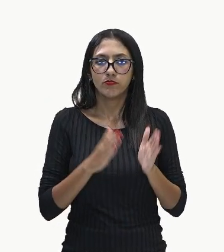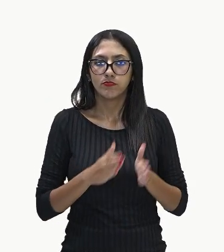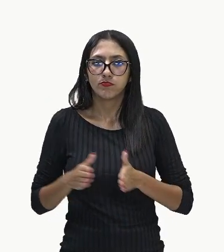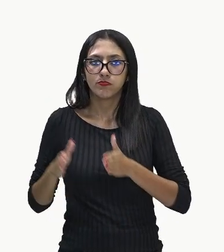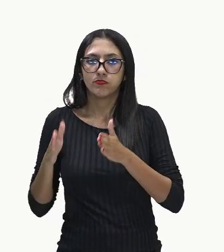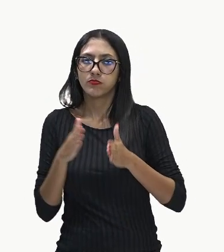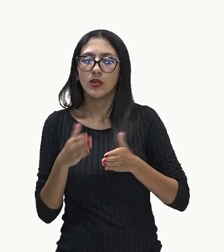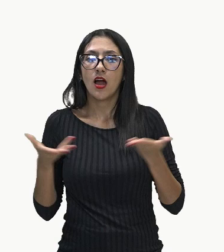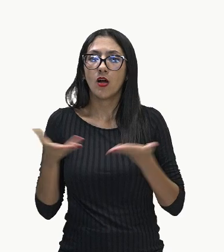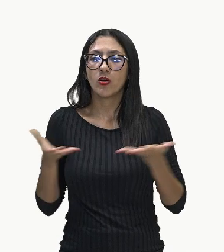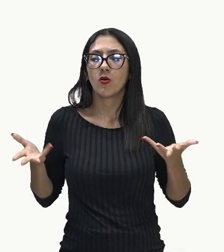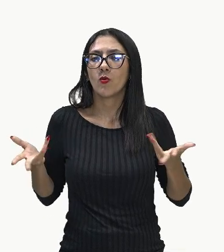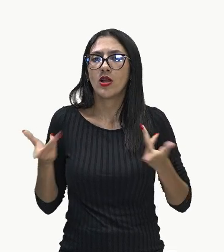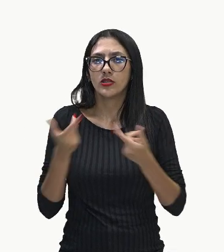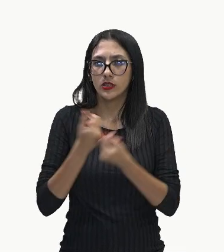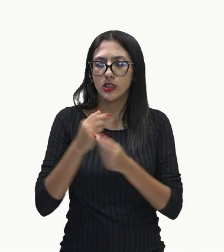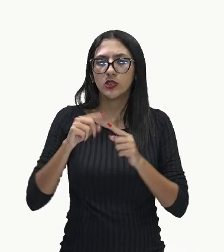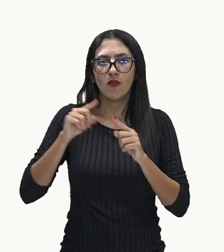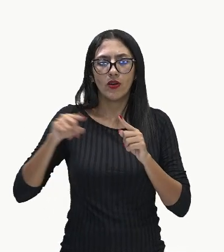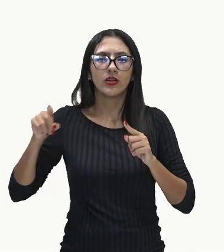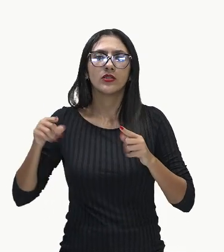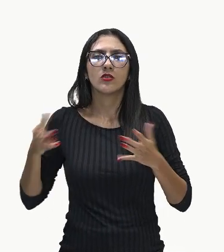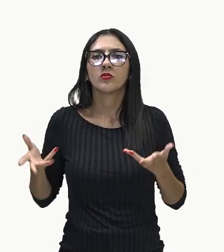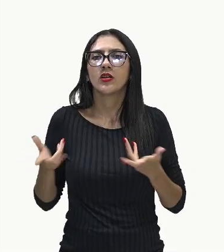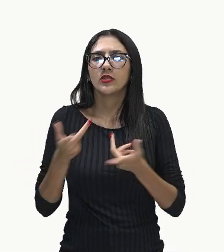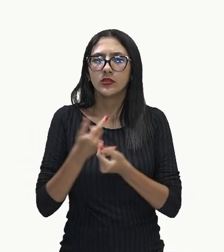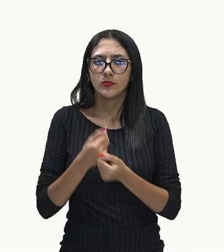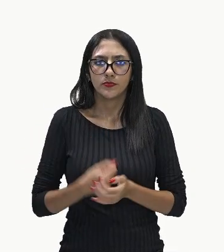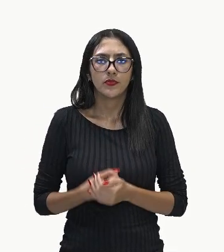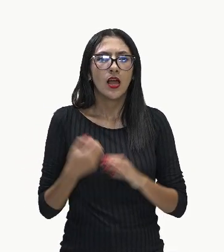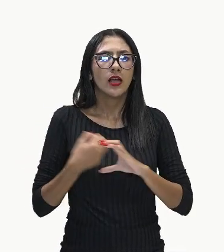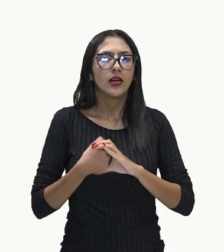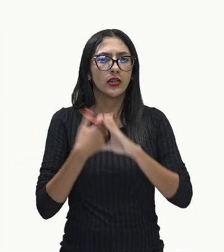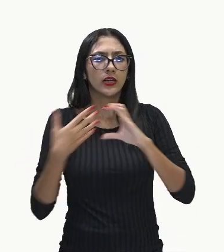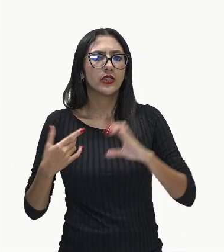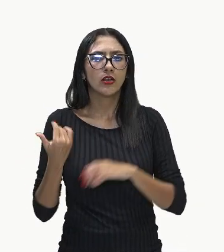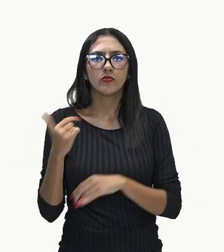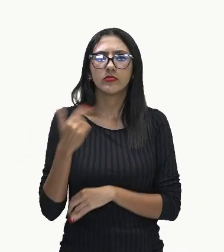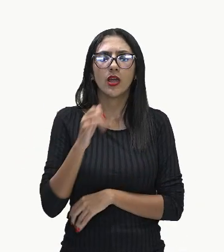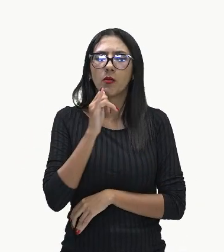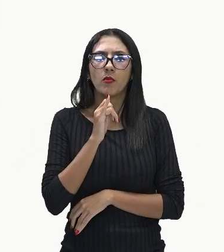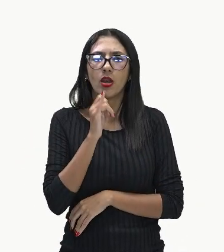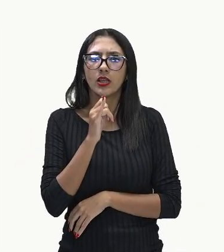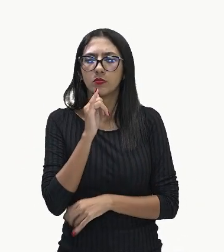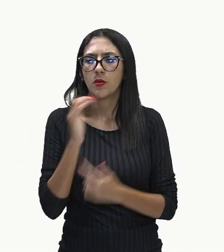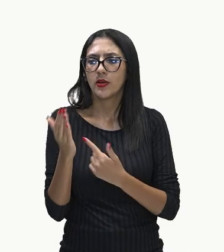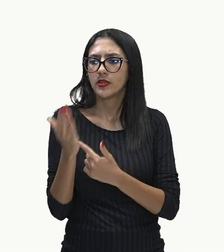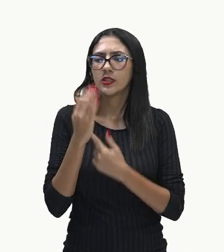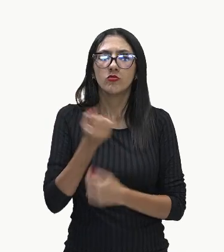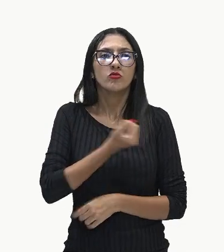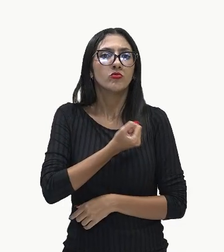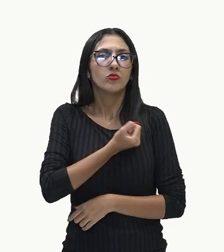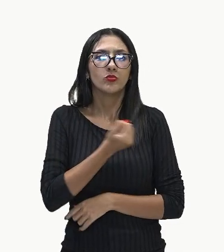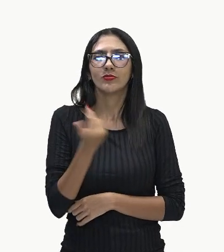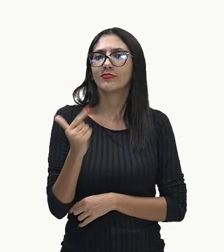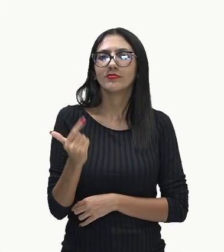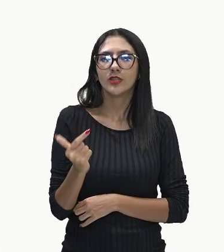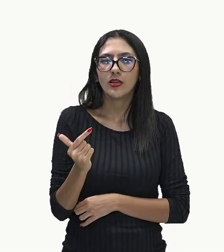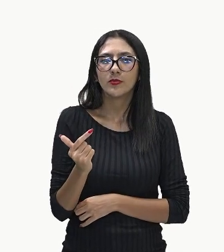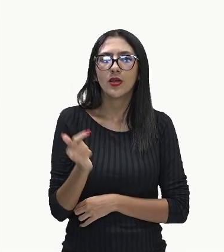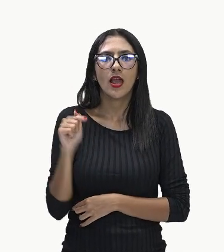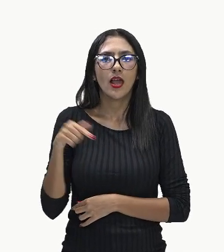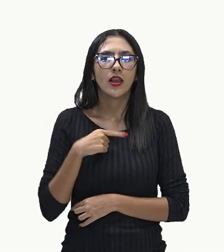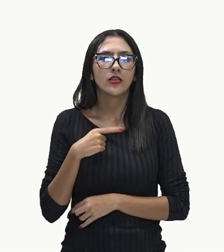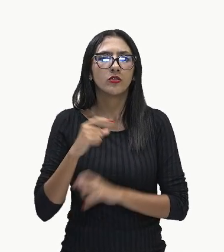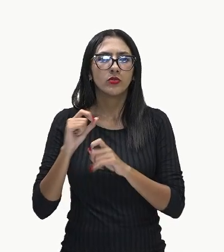qualitativas, né? Elas são características que não possuem valor numérico, tá bom? Elas são